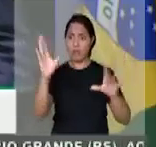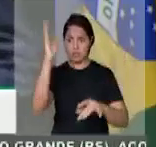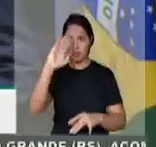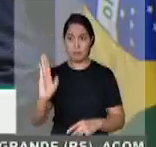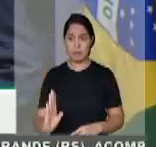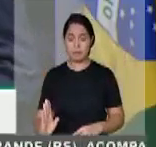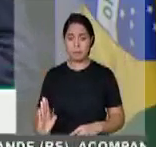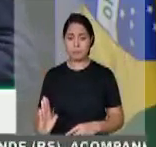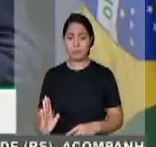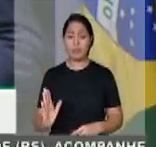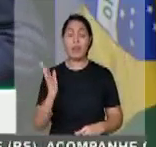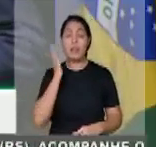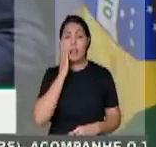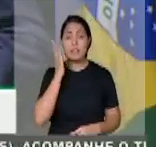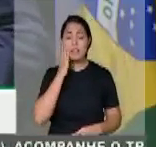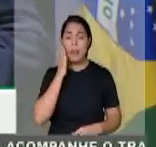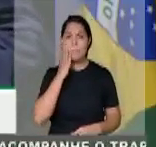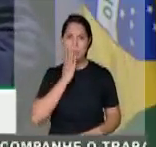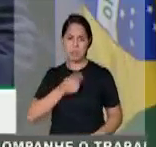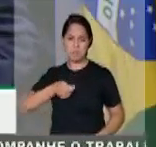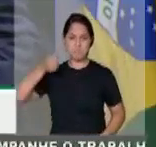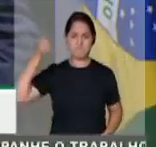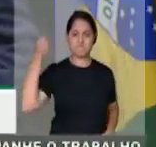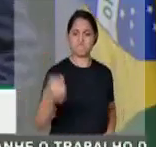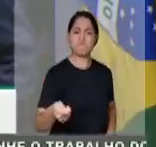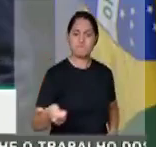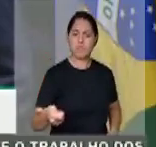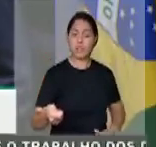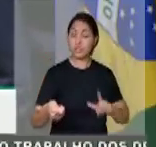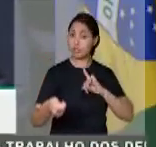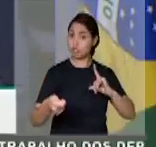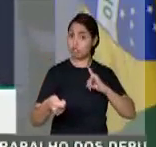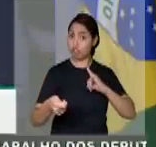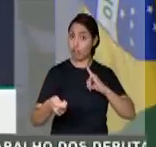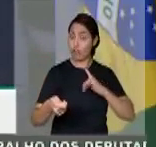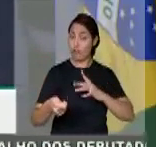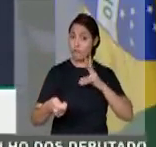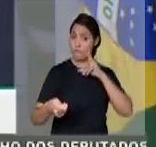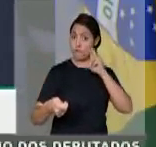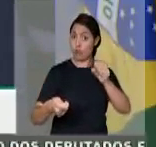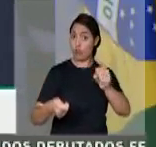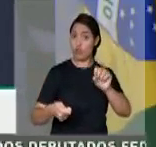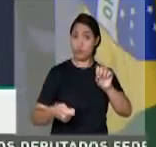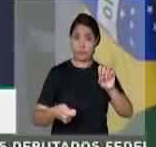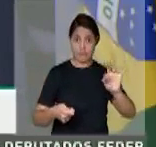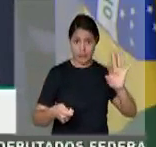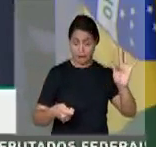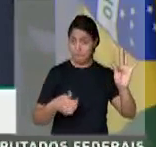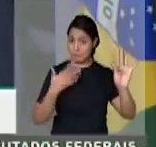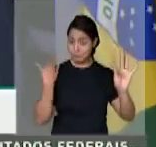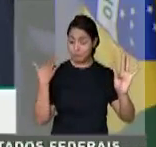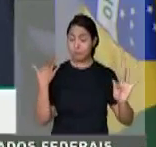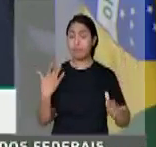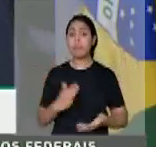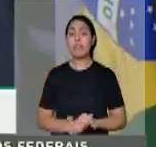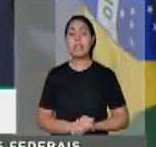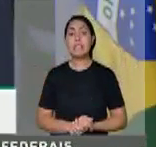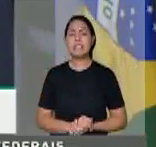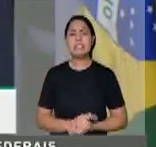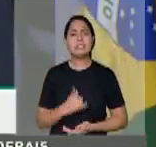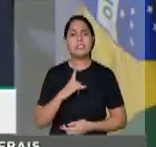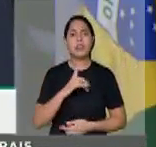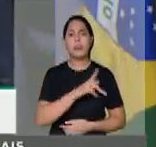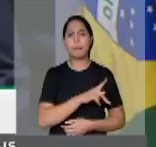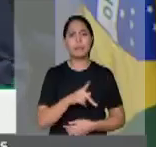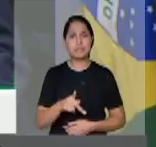da pressão que a chamada linha dura exercia sobre o Tribunal Federal. O ministro Ribeiro da Costa, que é seu